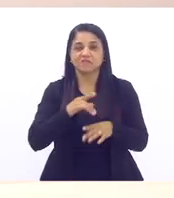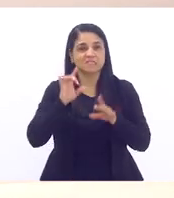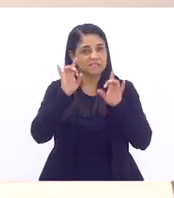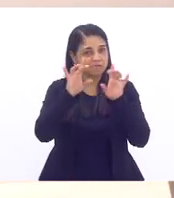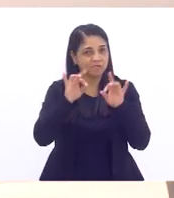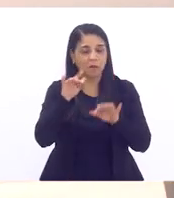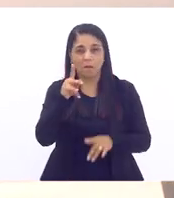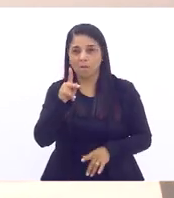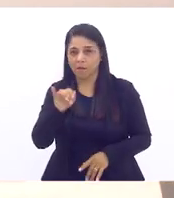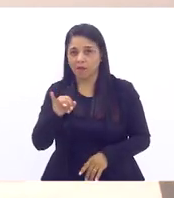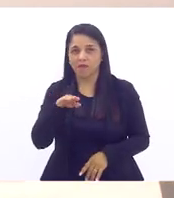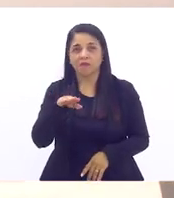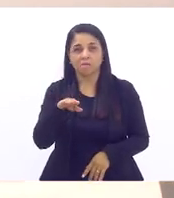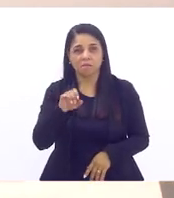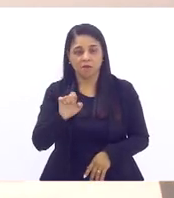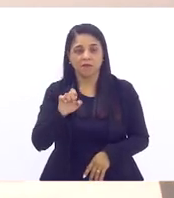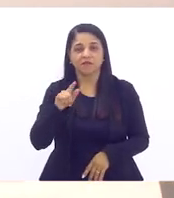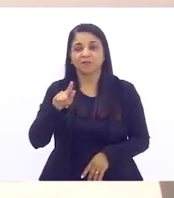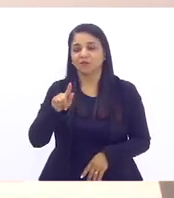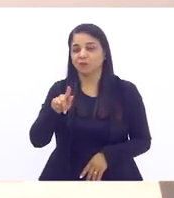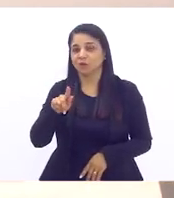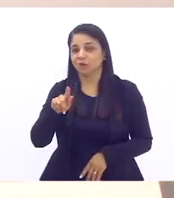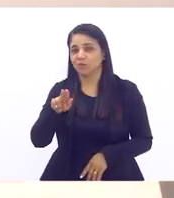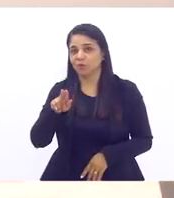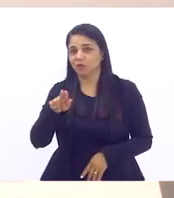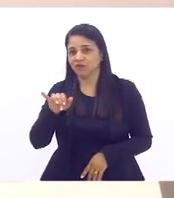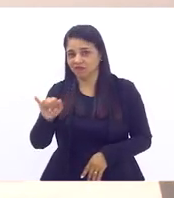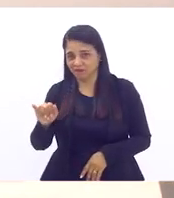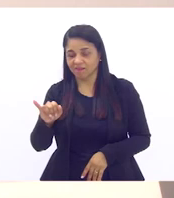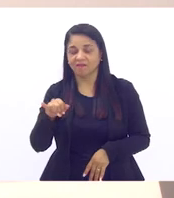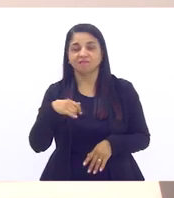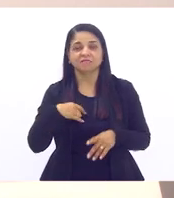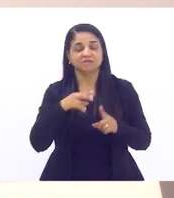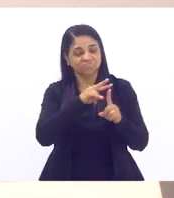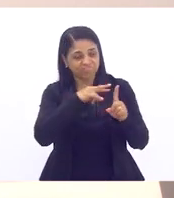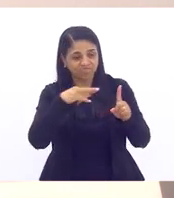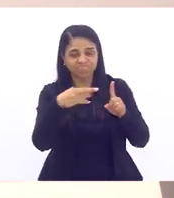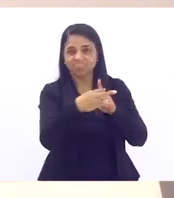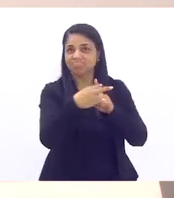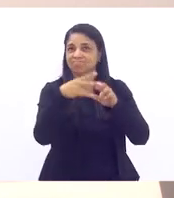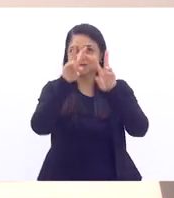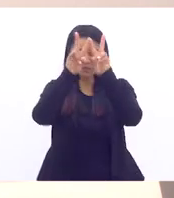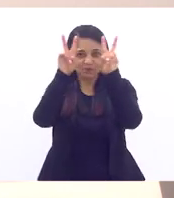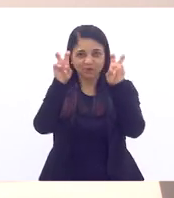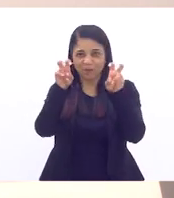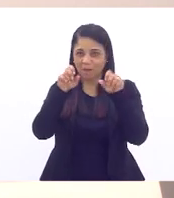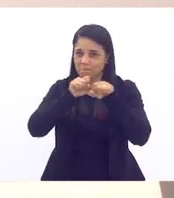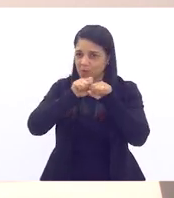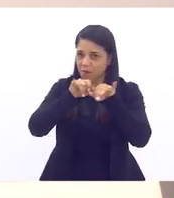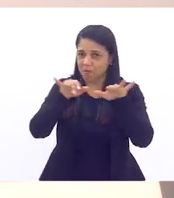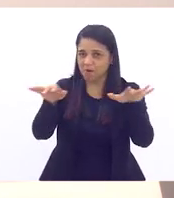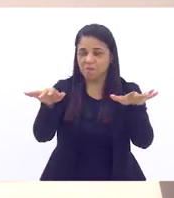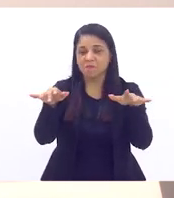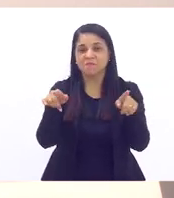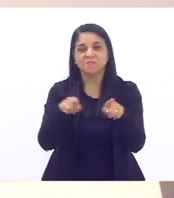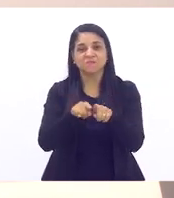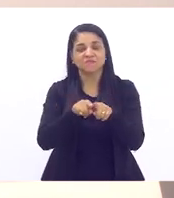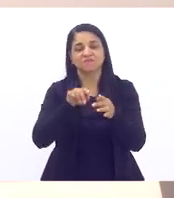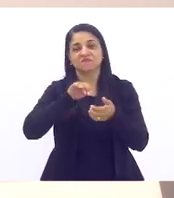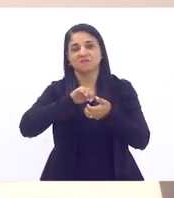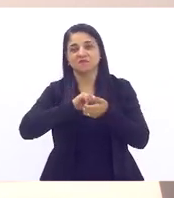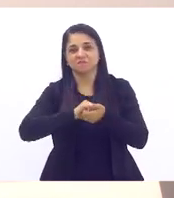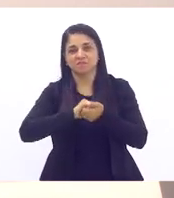e a família do Gui que deram Como já foi dito aqui visibilidade a esse tema e quero fazer um cumprimento especial